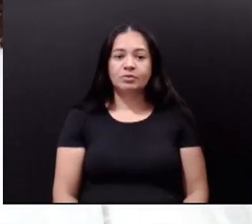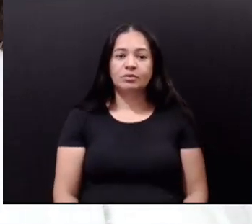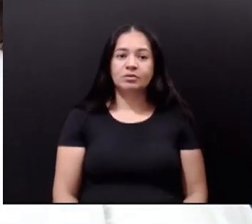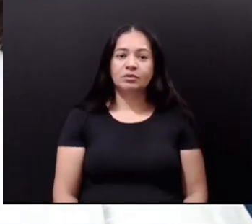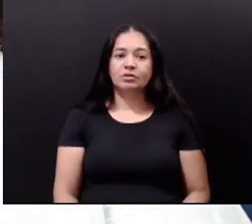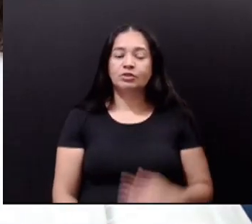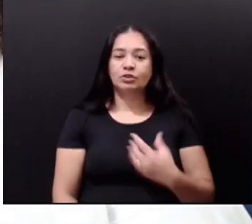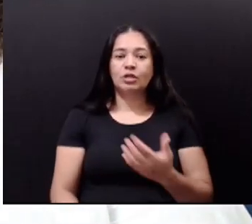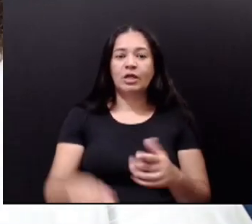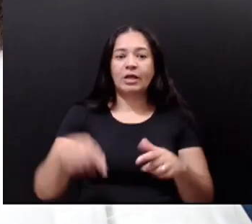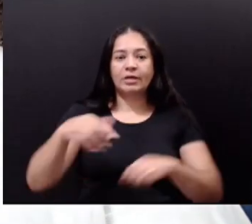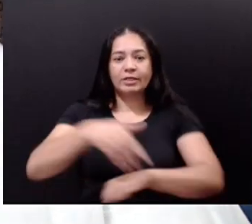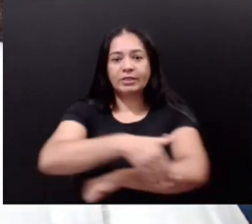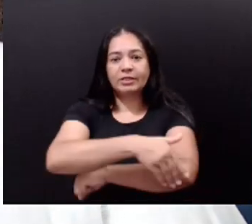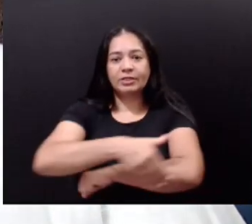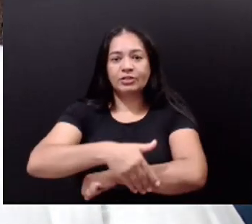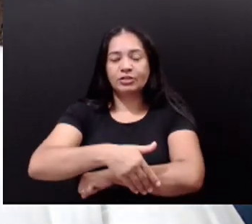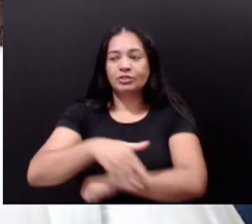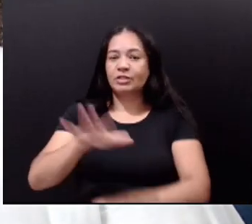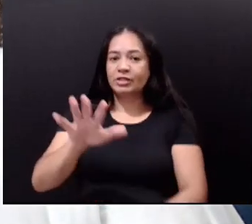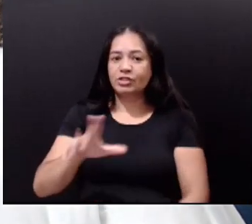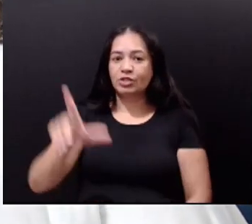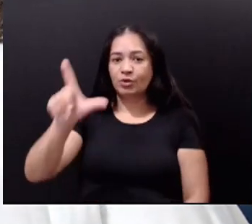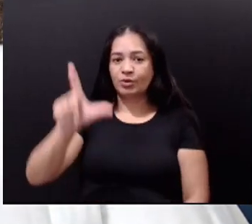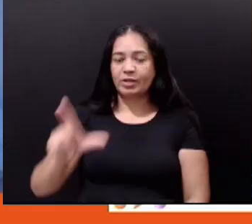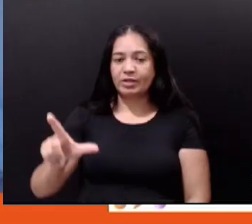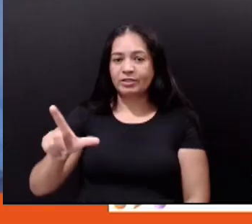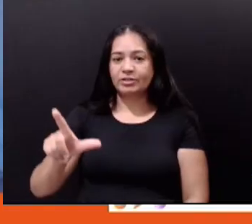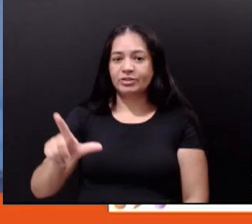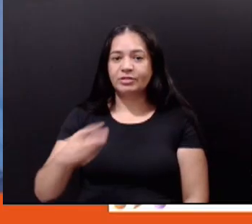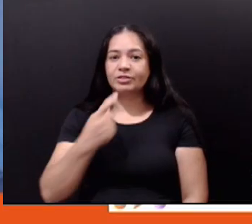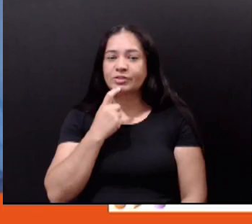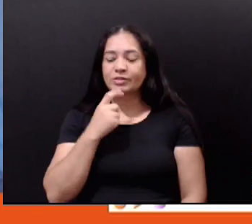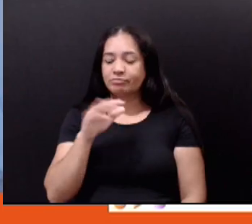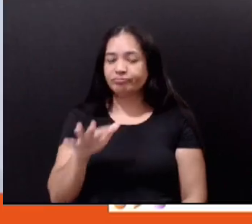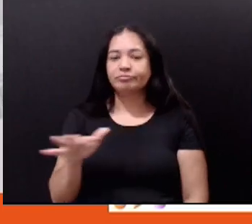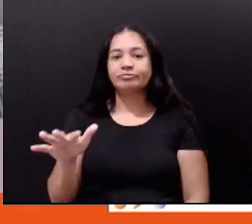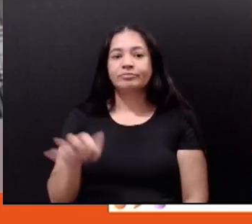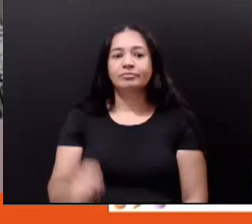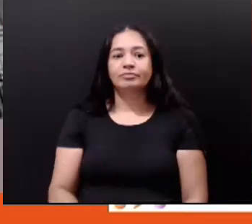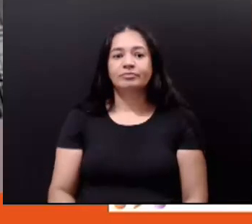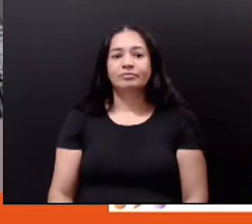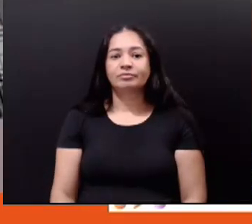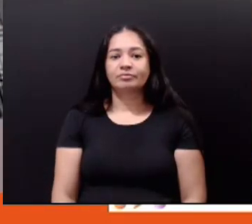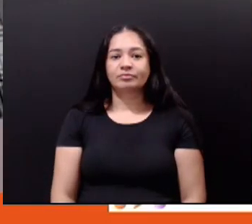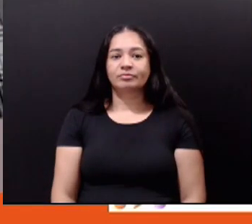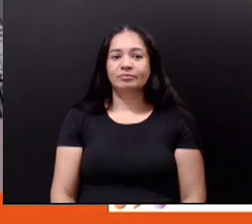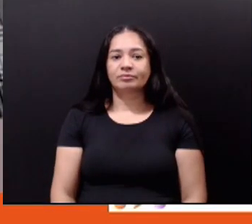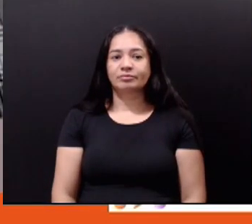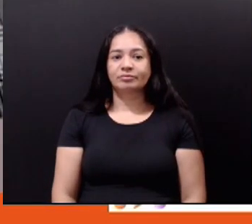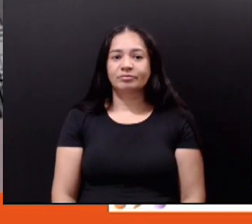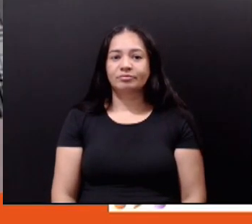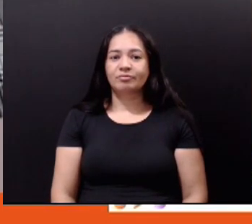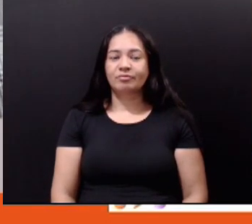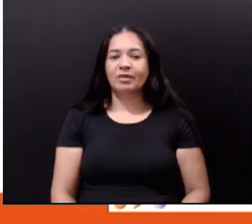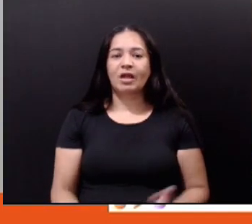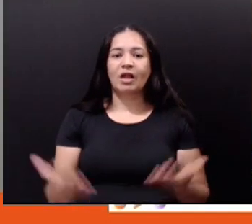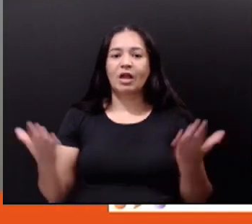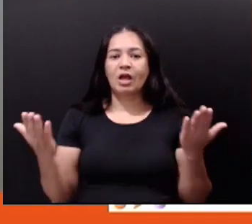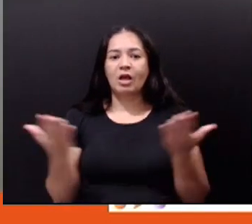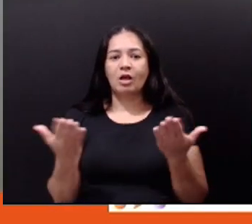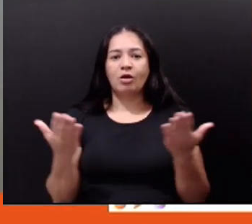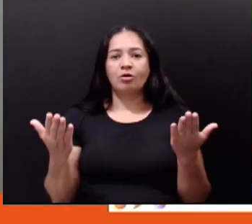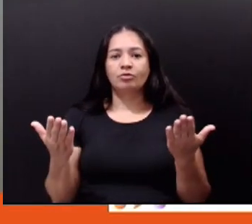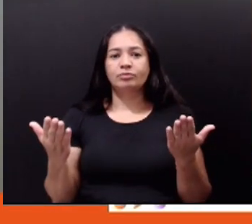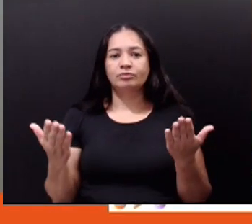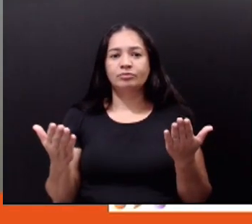região leste de Campinas, né? Essa região é uma região atualmente pelo censo, né? A gente